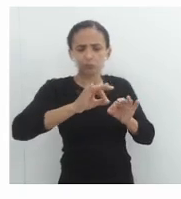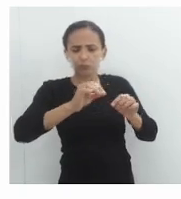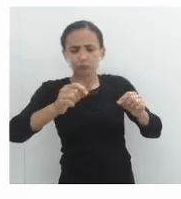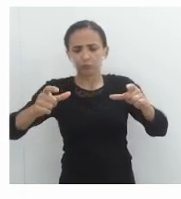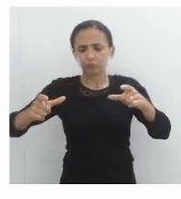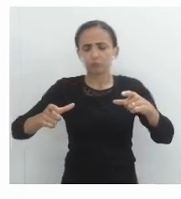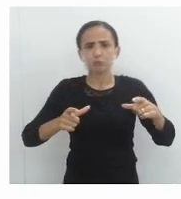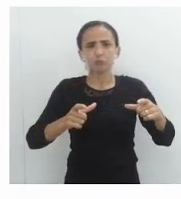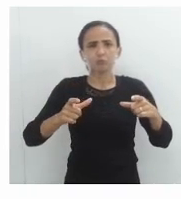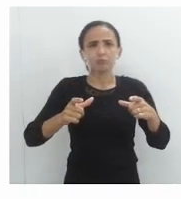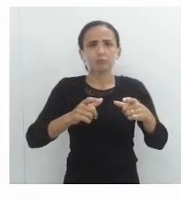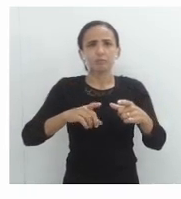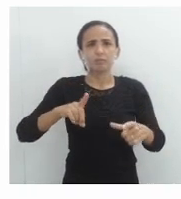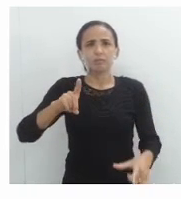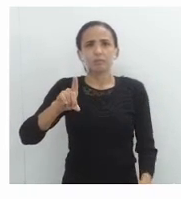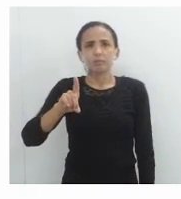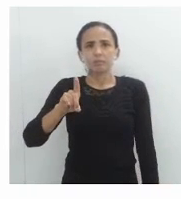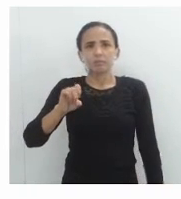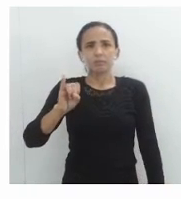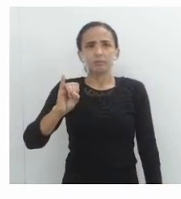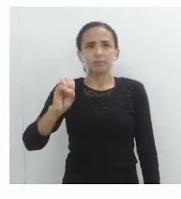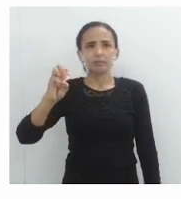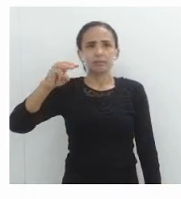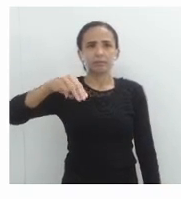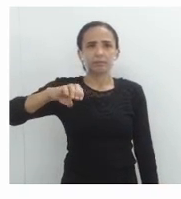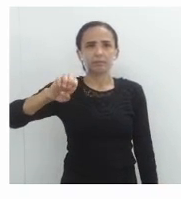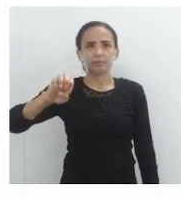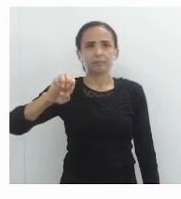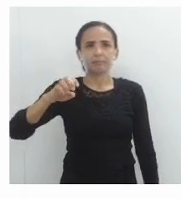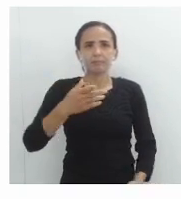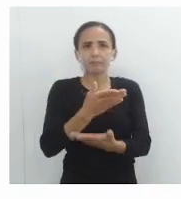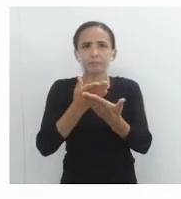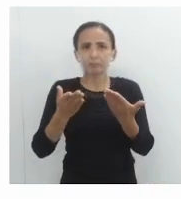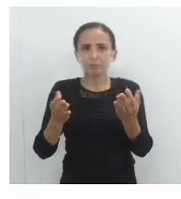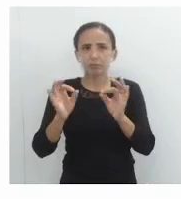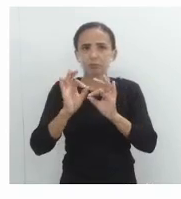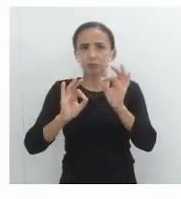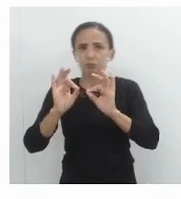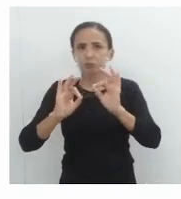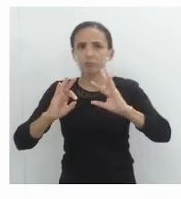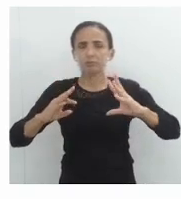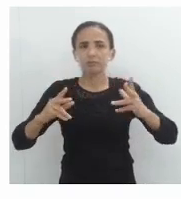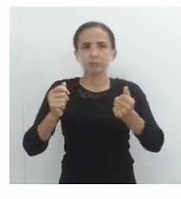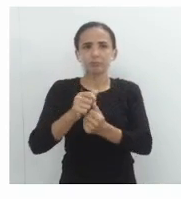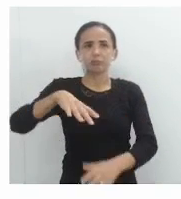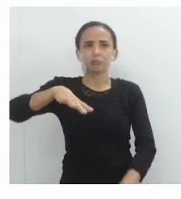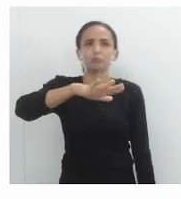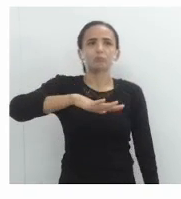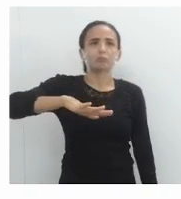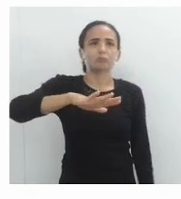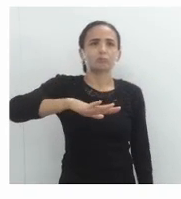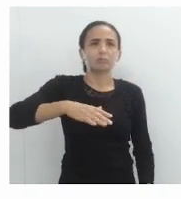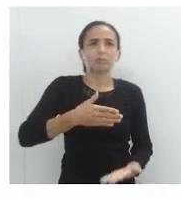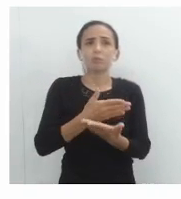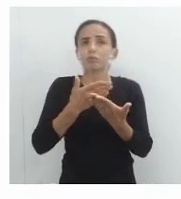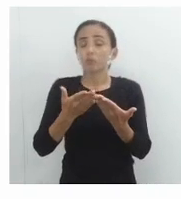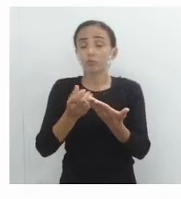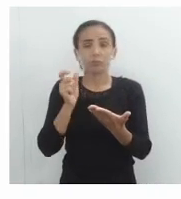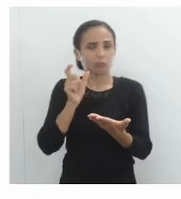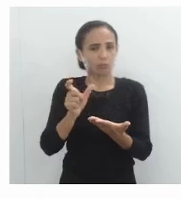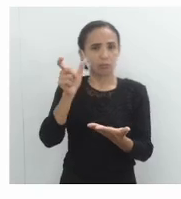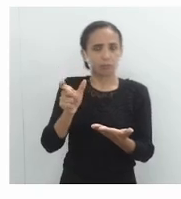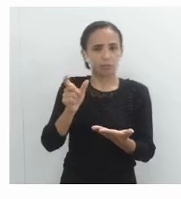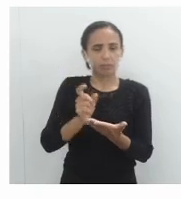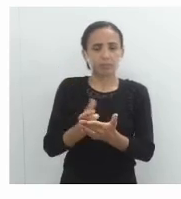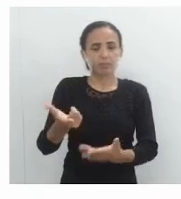é chamado de dimensão. Então, o espaço que o elemento ocupa ele vai ser chamado de dimensão. Bidimensional é o que